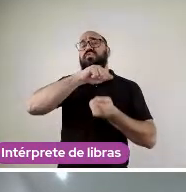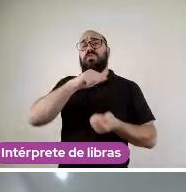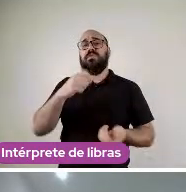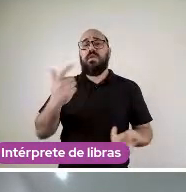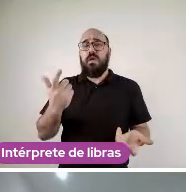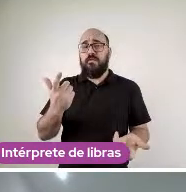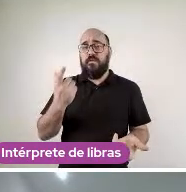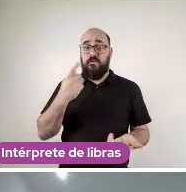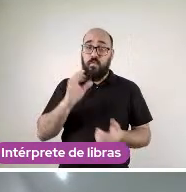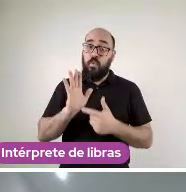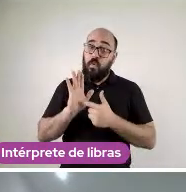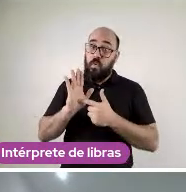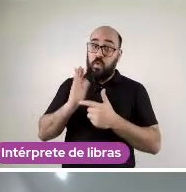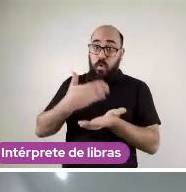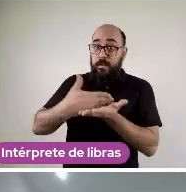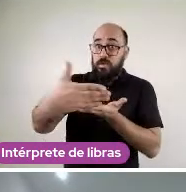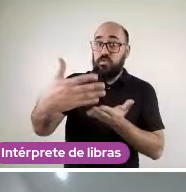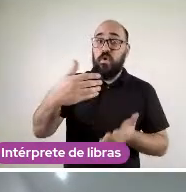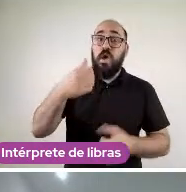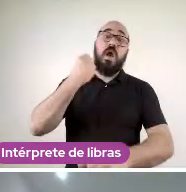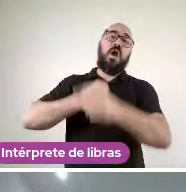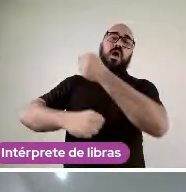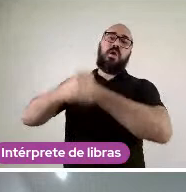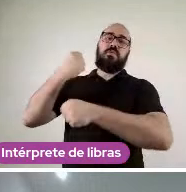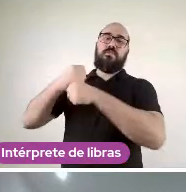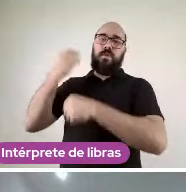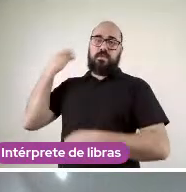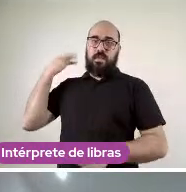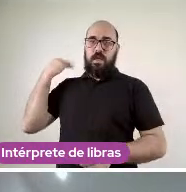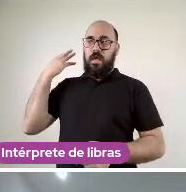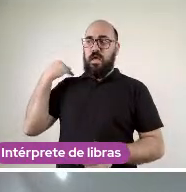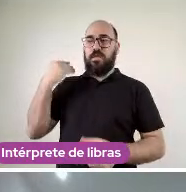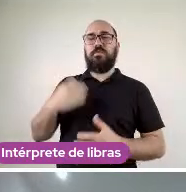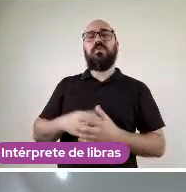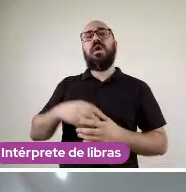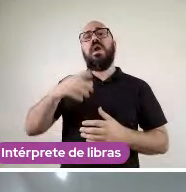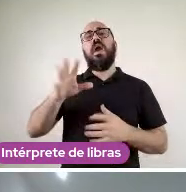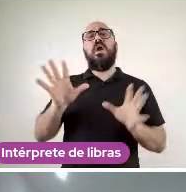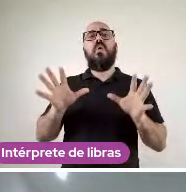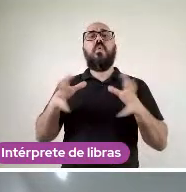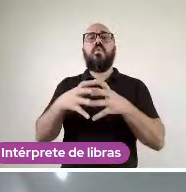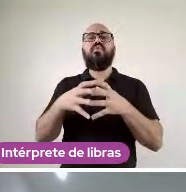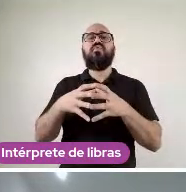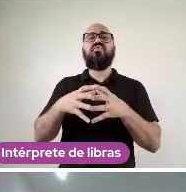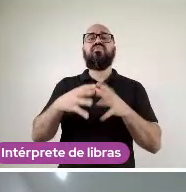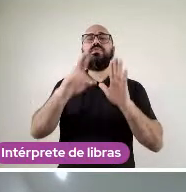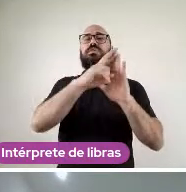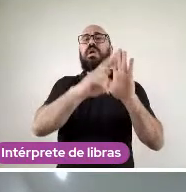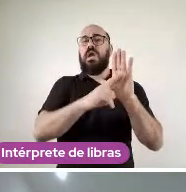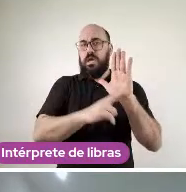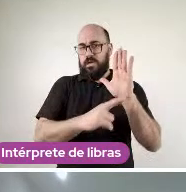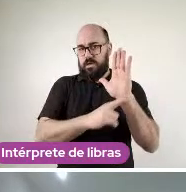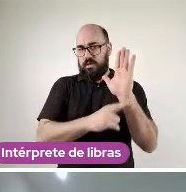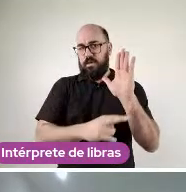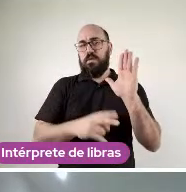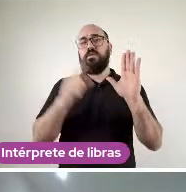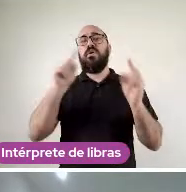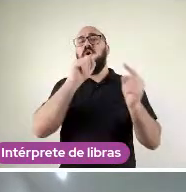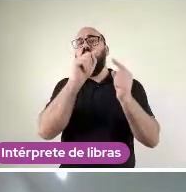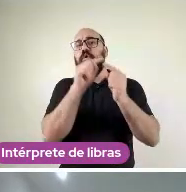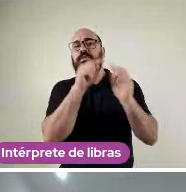no começo do ano passado, e ele é um conjunto de diretrizes que traz os objetivos do